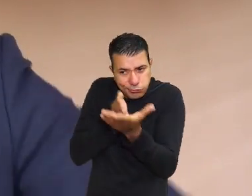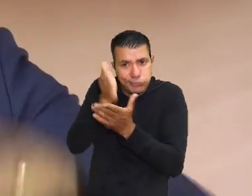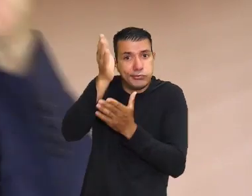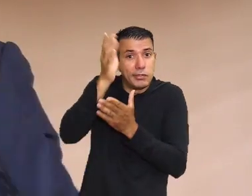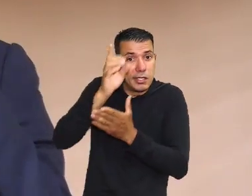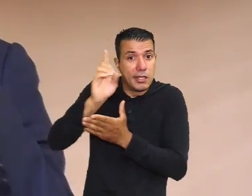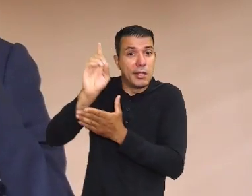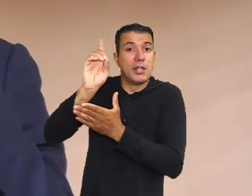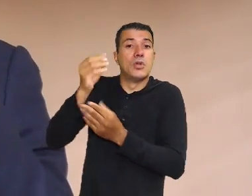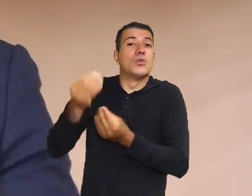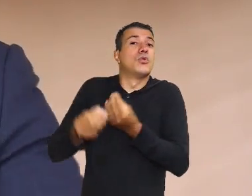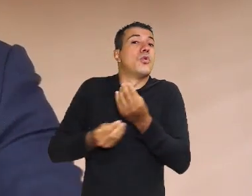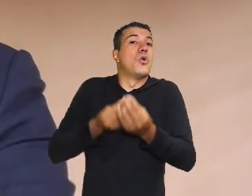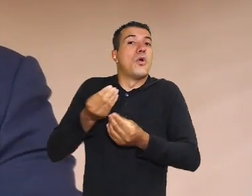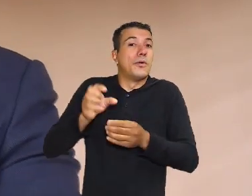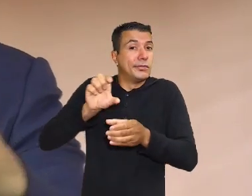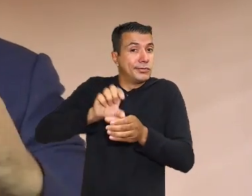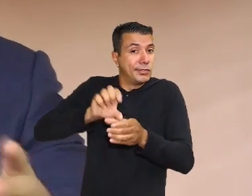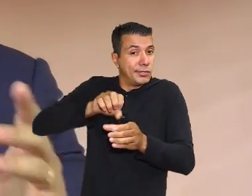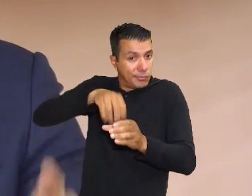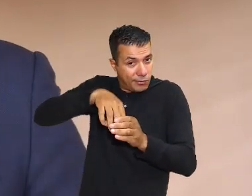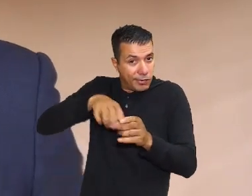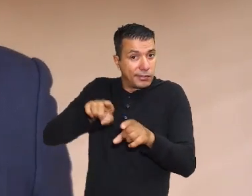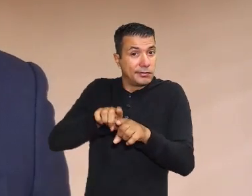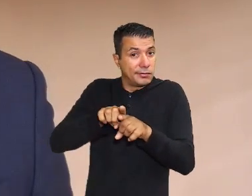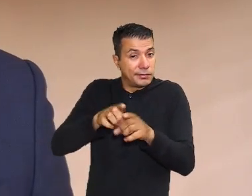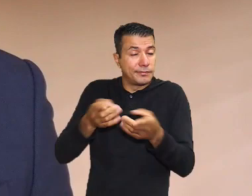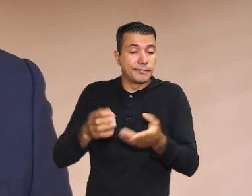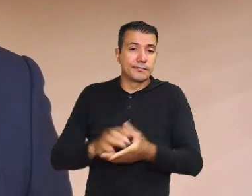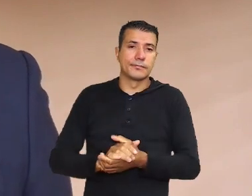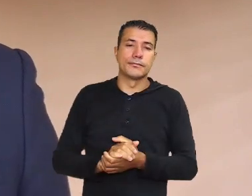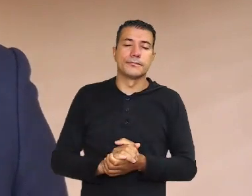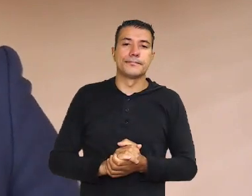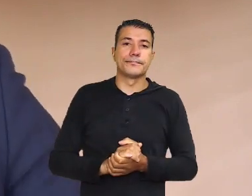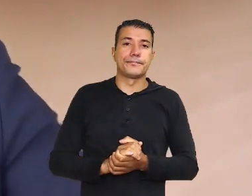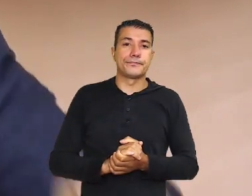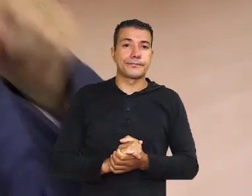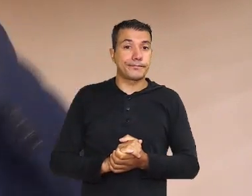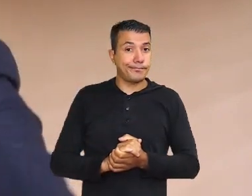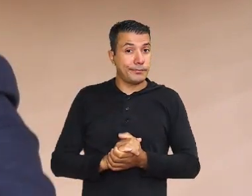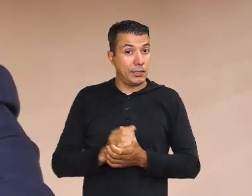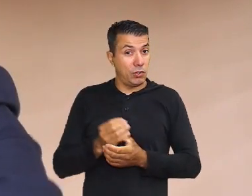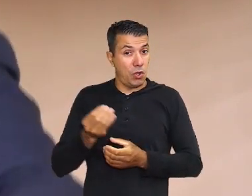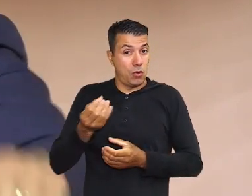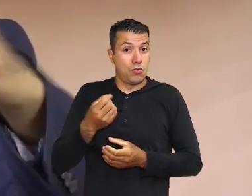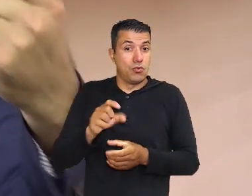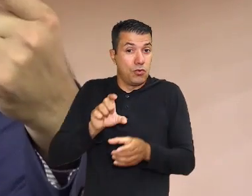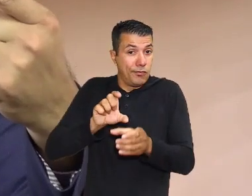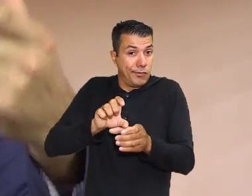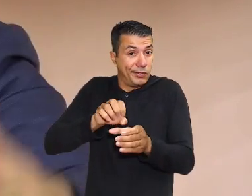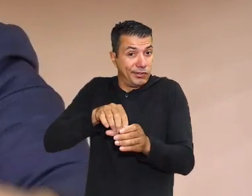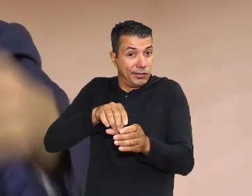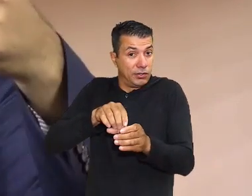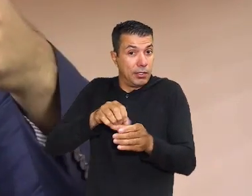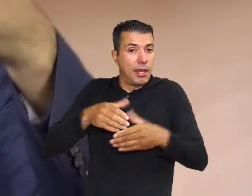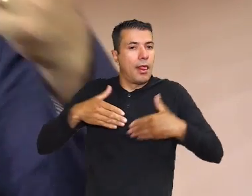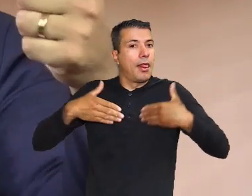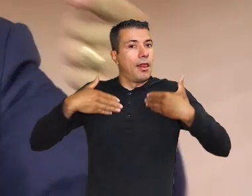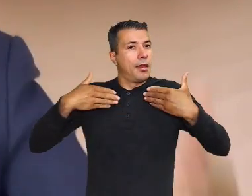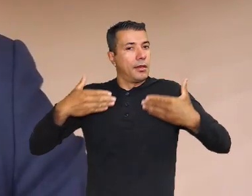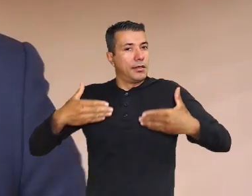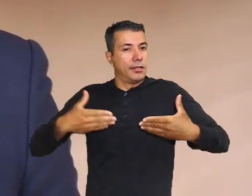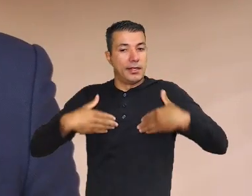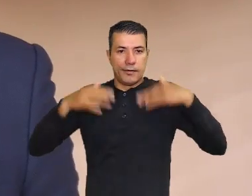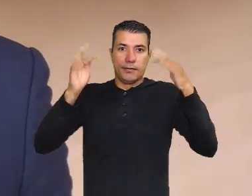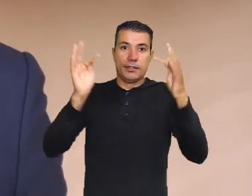coisas, inclusive nos dízimos e nas ofertas, que devem ser dados, mas dados com